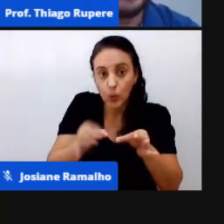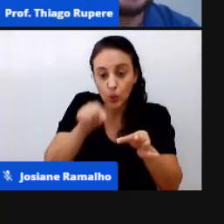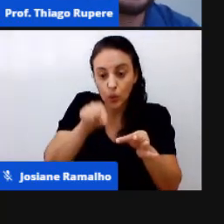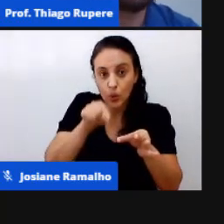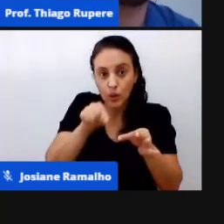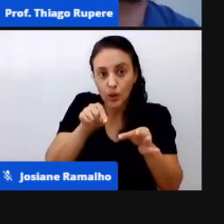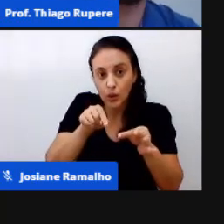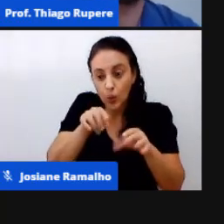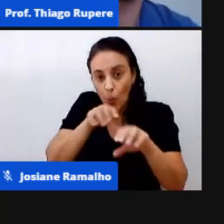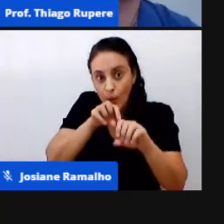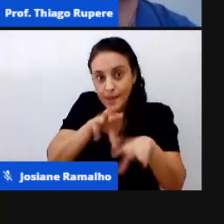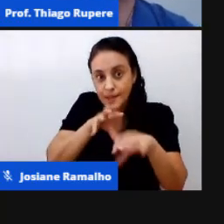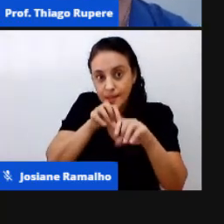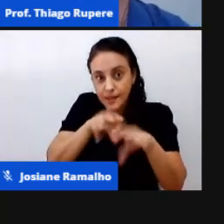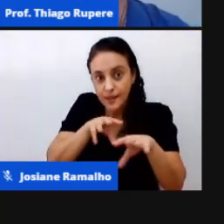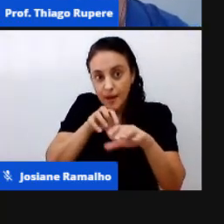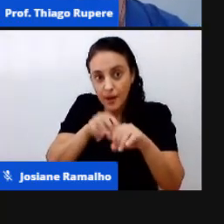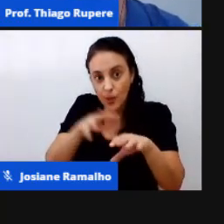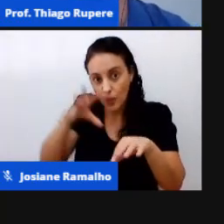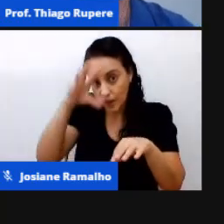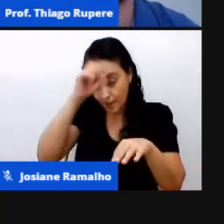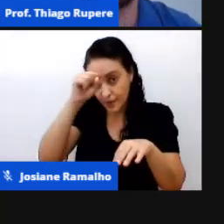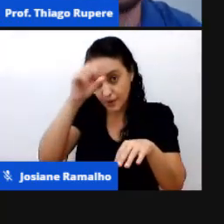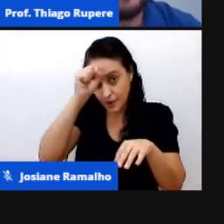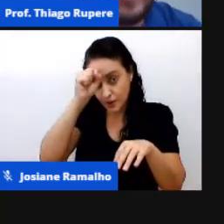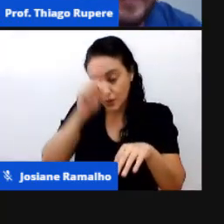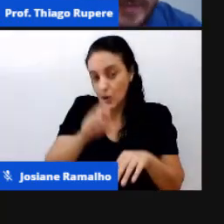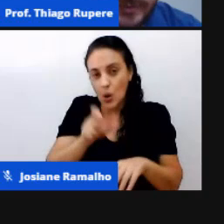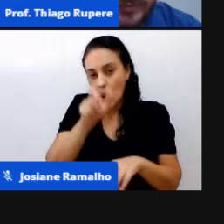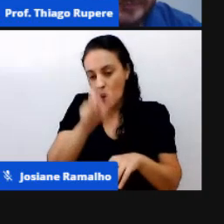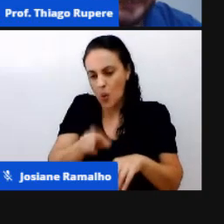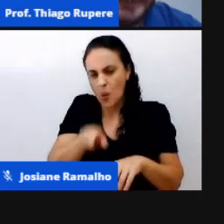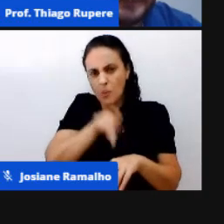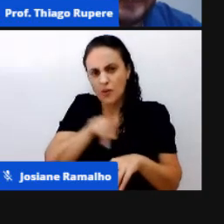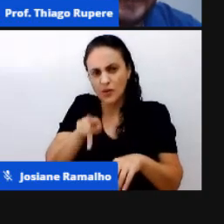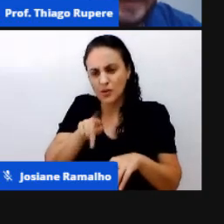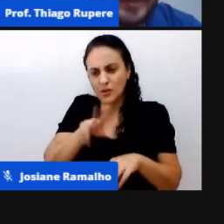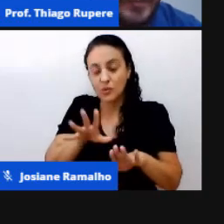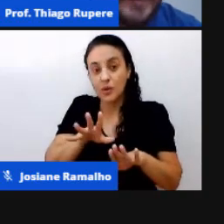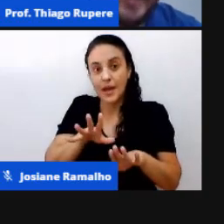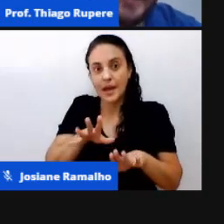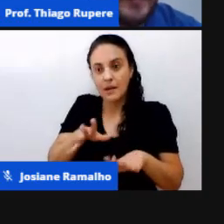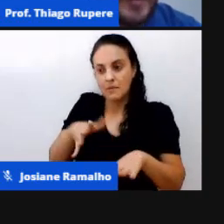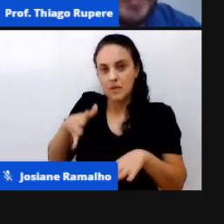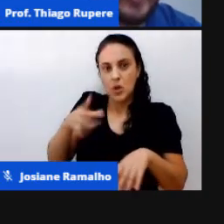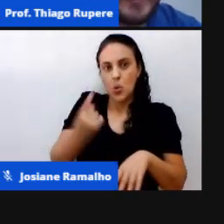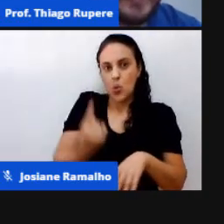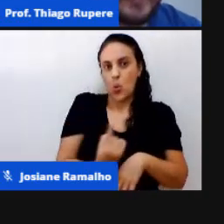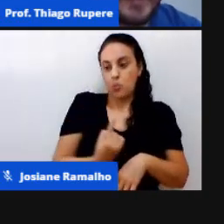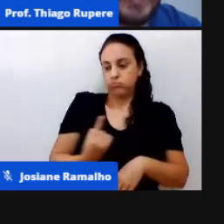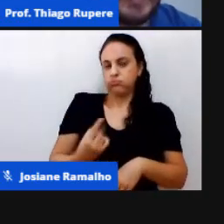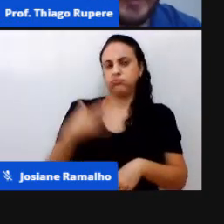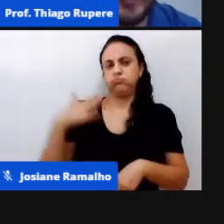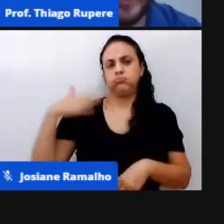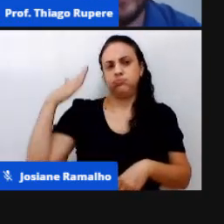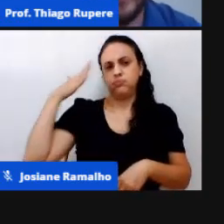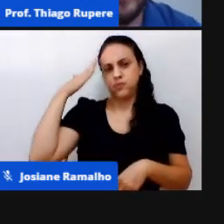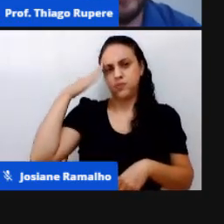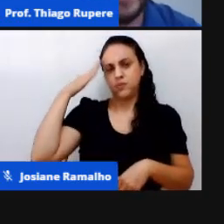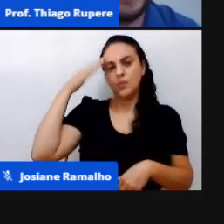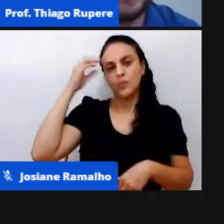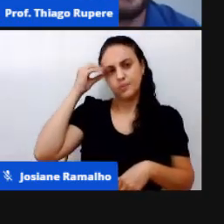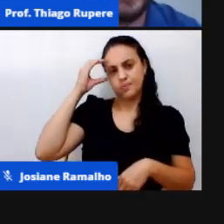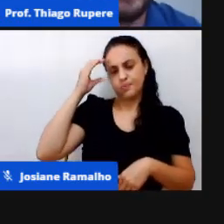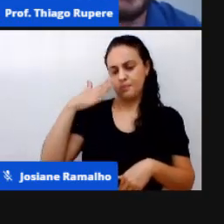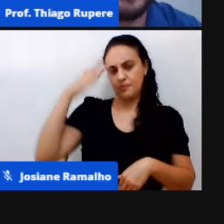aprendizagem, e não só o detentor exclusivo do conhecimento. Muitas das informações que nós trabalhamos,